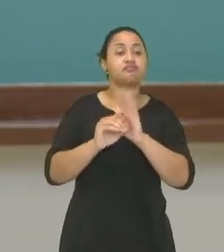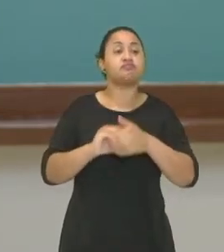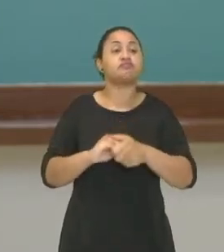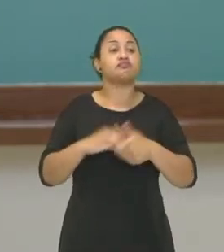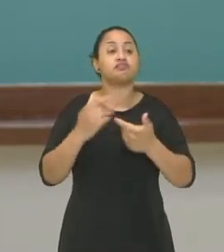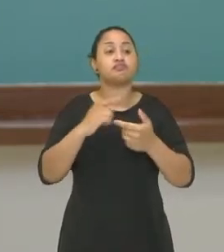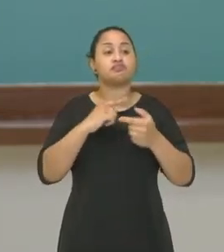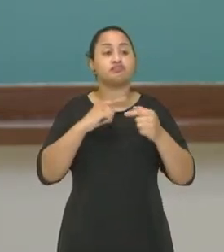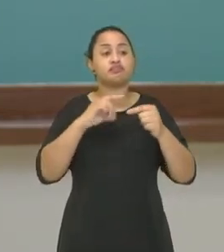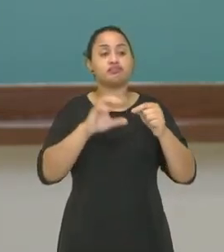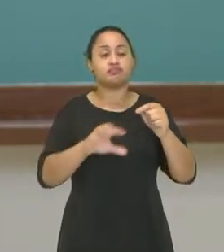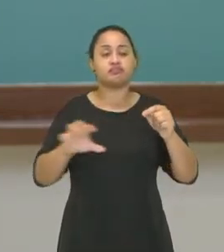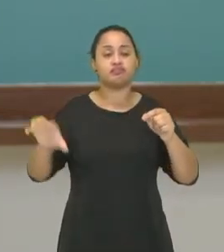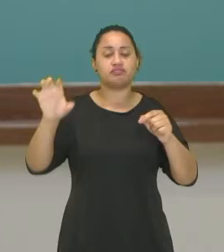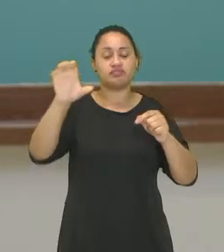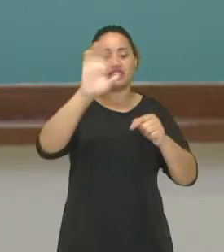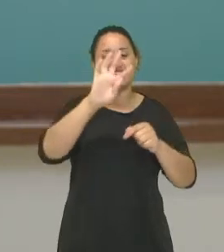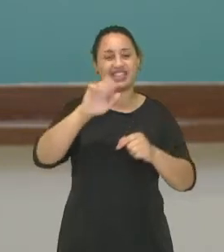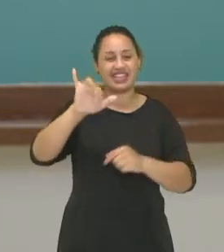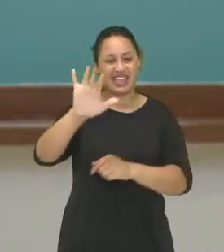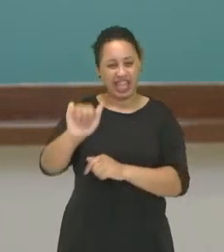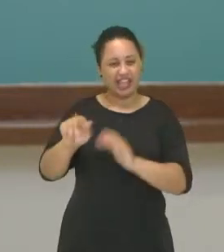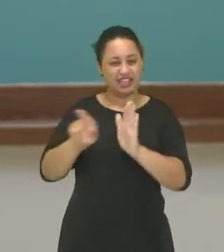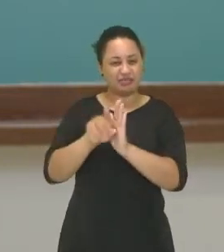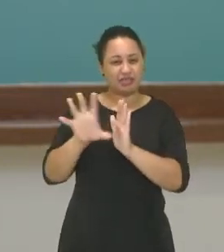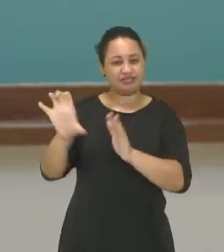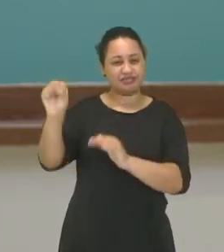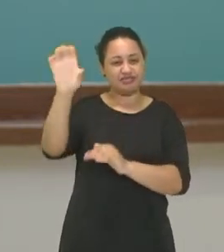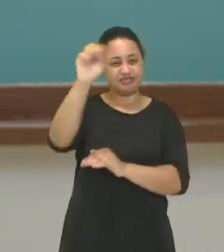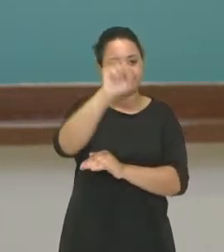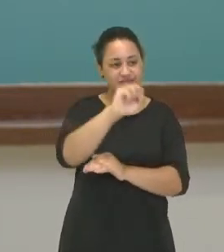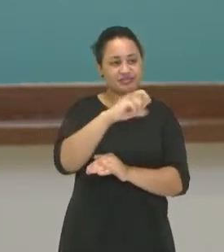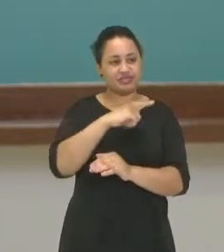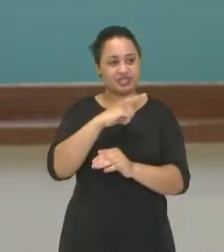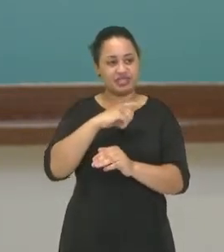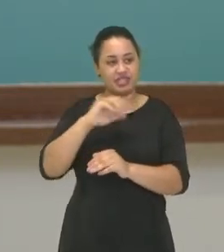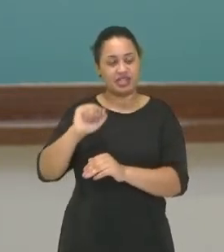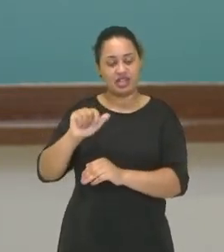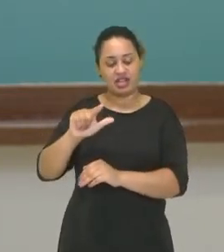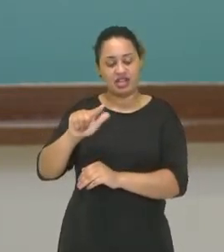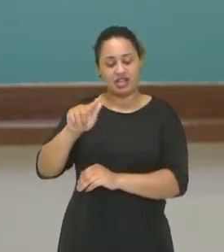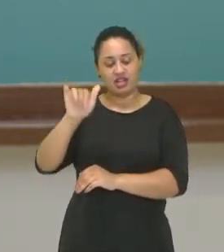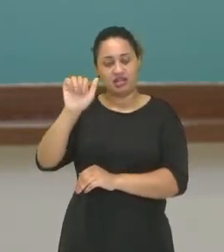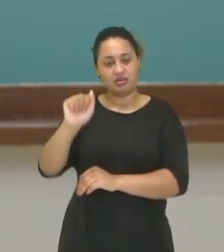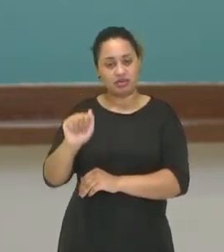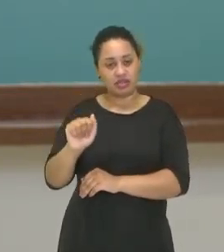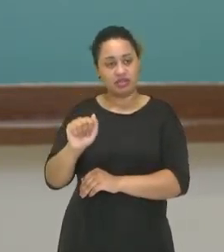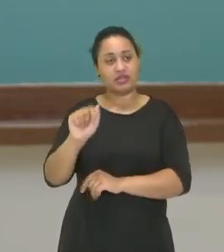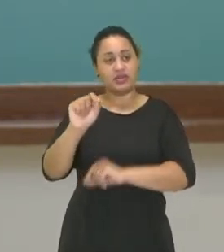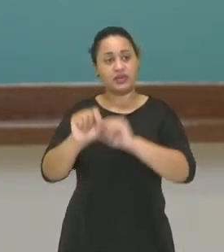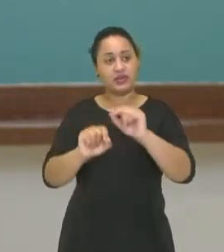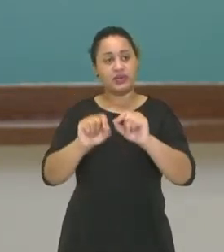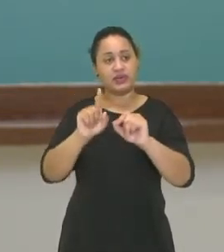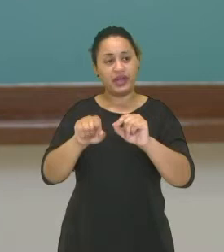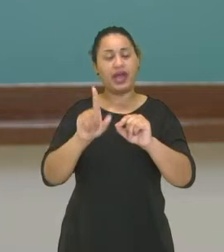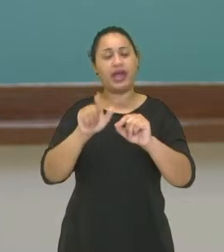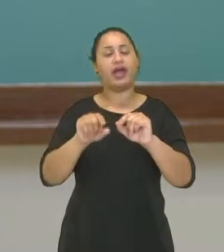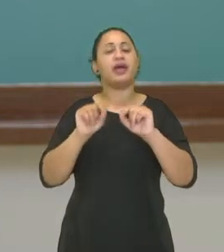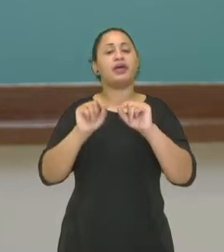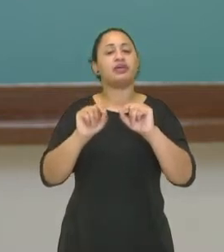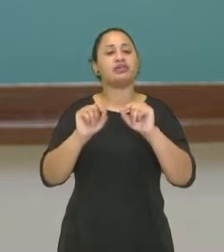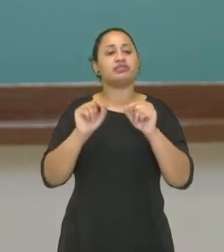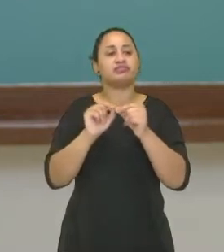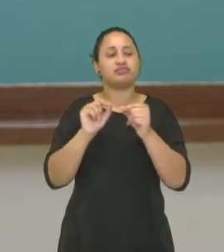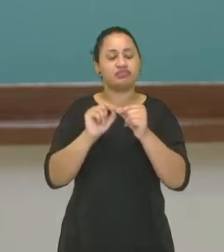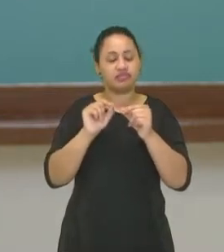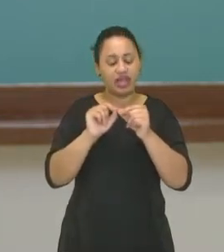gente tem aqui uma teia alimentar, tá bom? Aqui a alga, lembrando, né? A alga seria o ser que faz